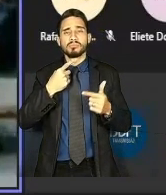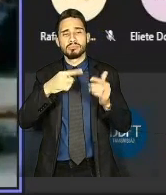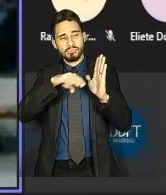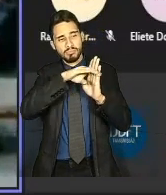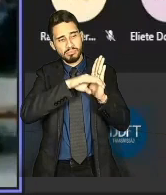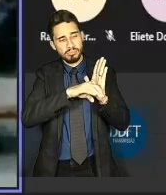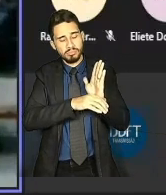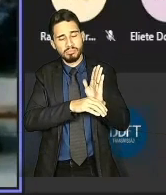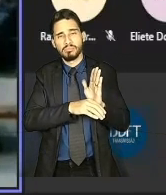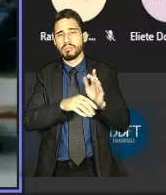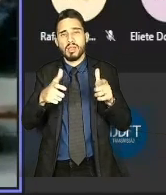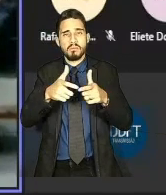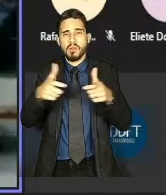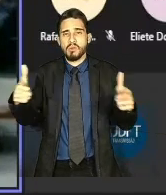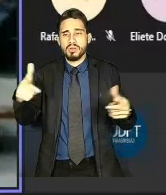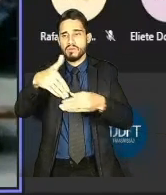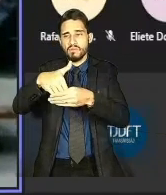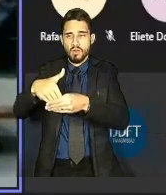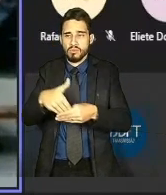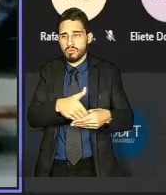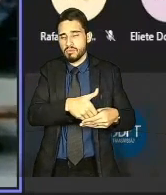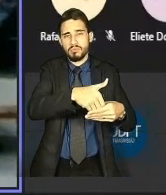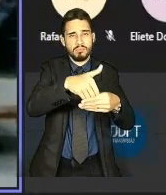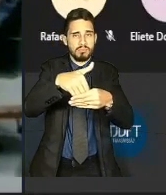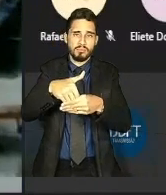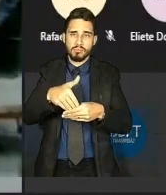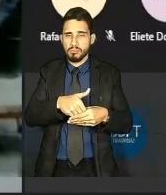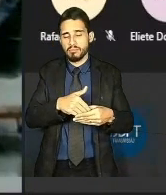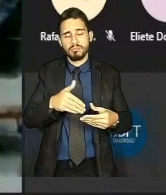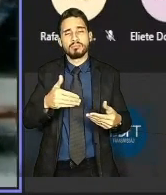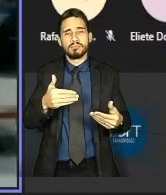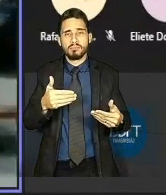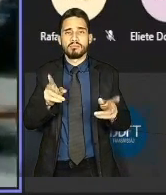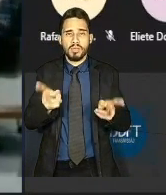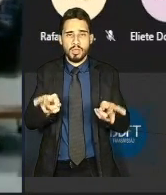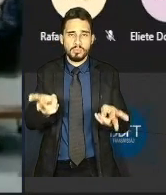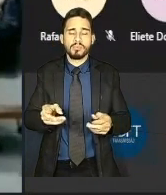nos termos do voto da relatora, maioria.